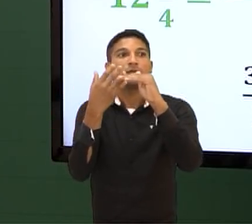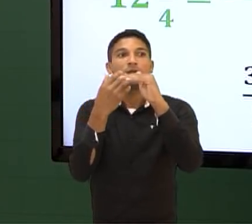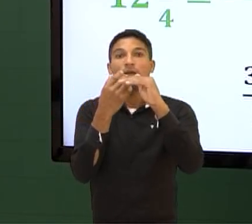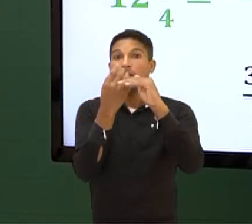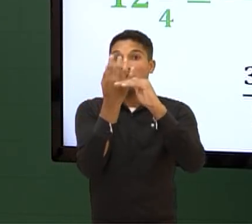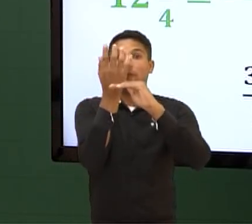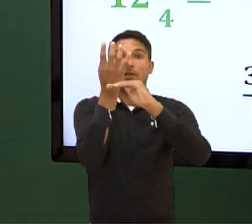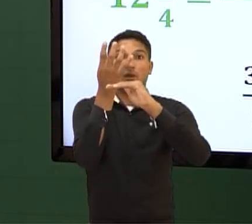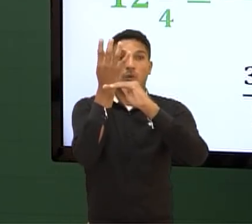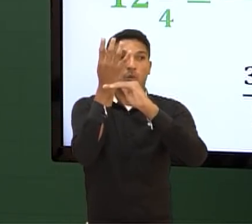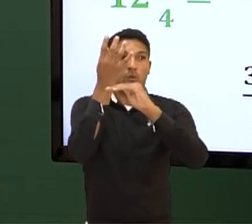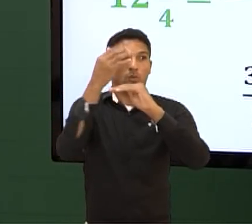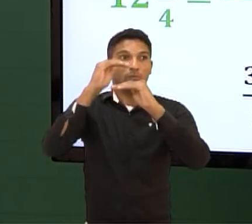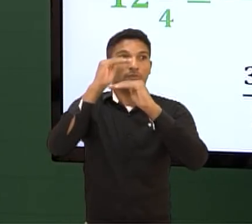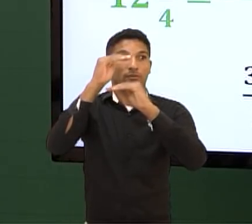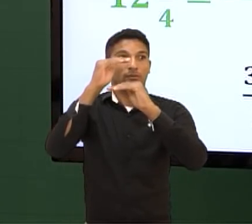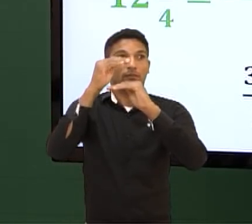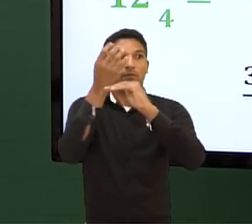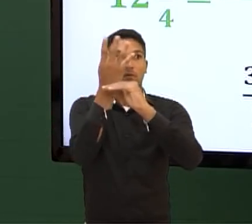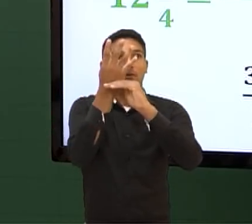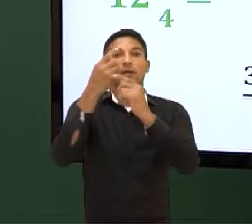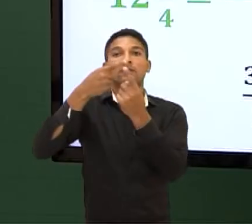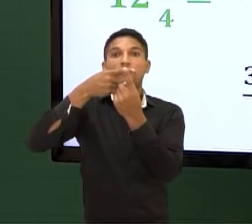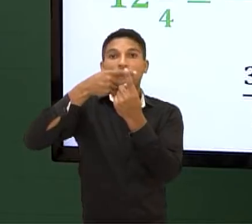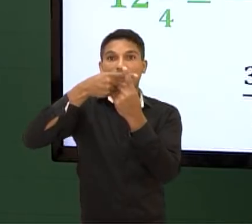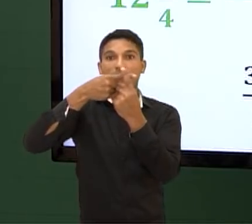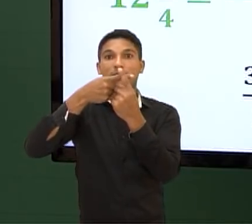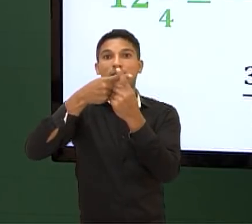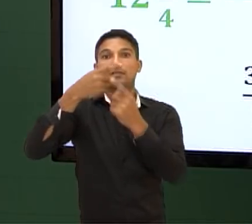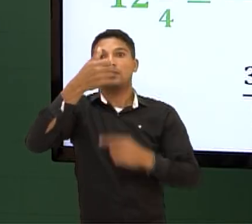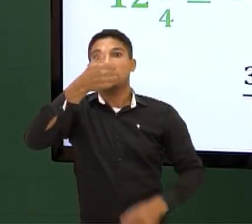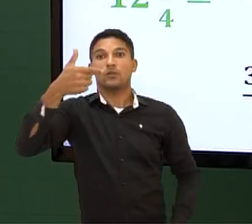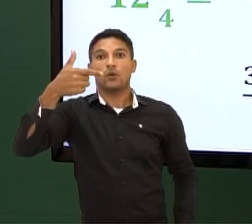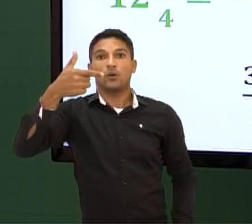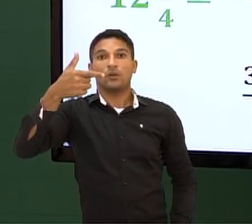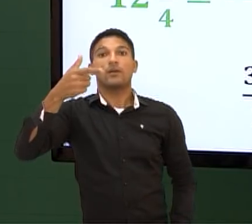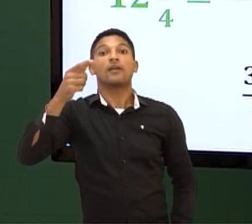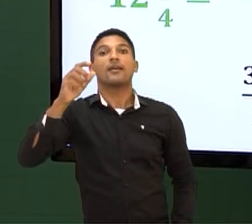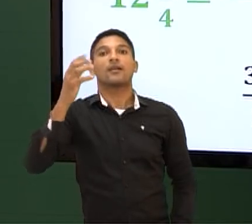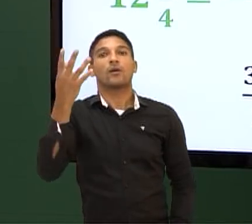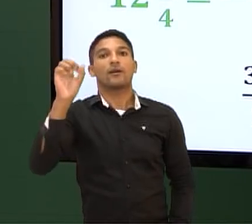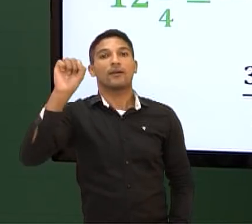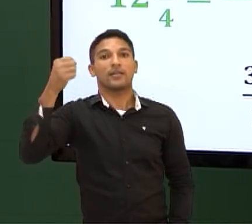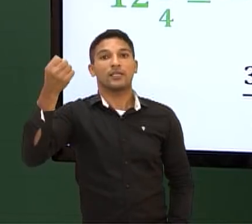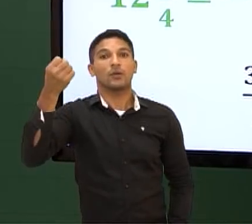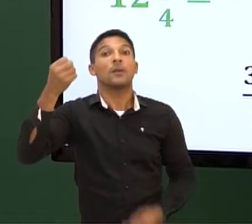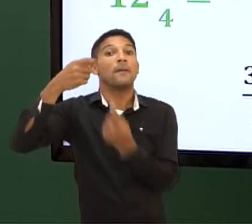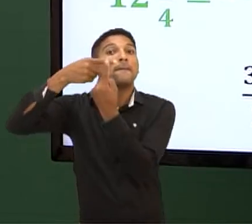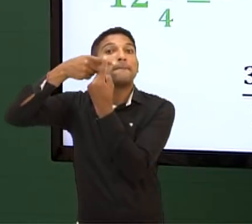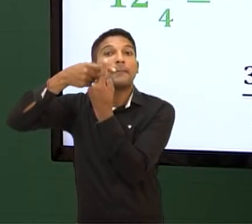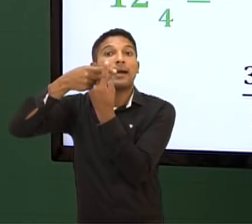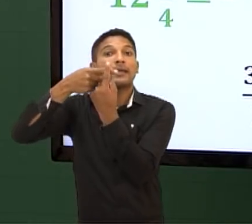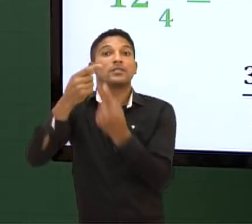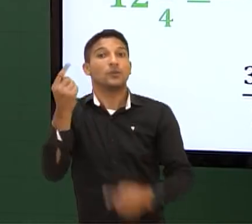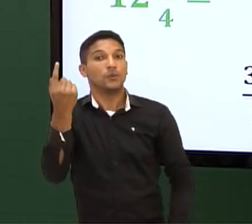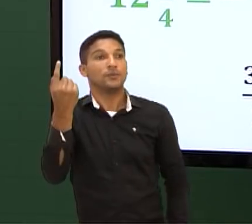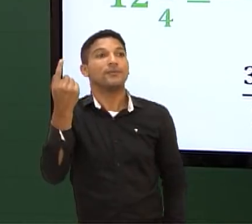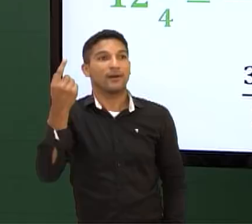12, que é o quê? 48, né? Mais 1, eu tenho o quê? 49, o